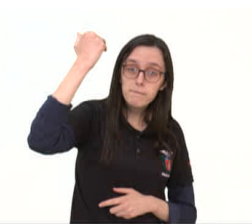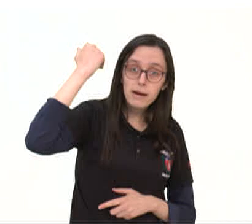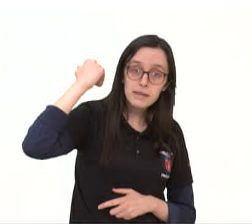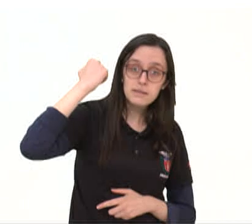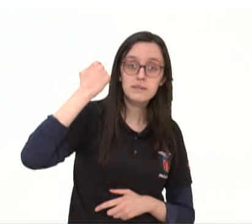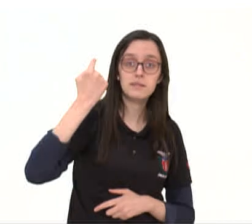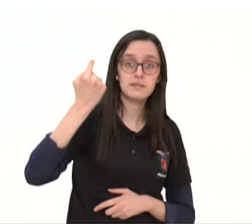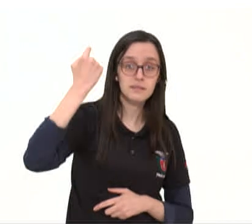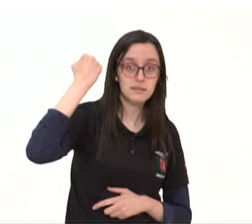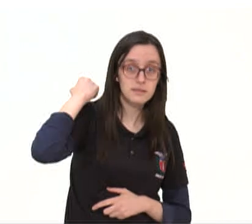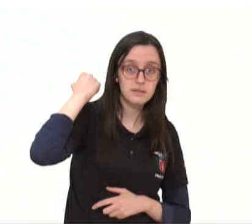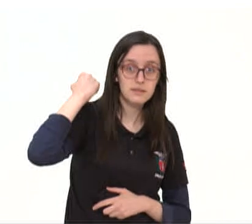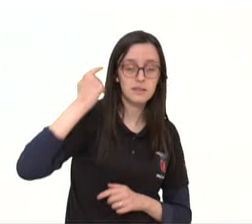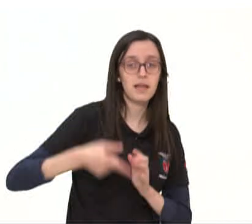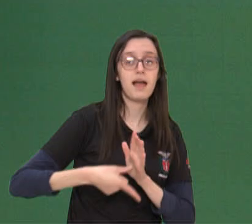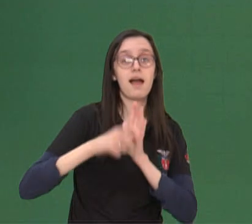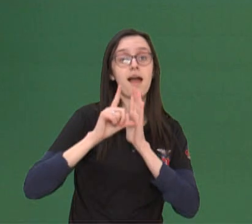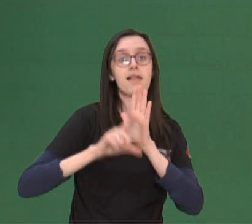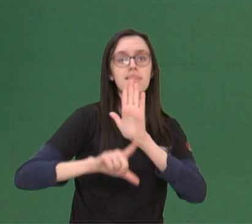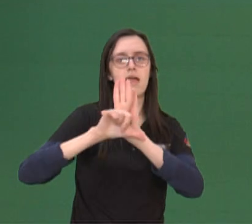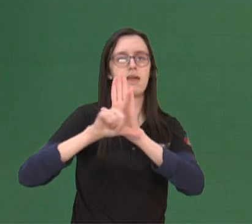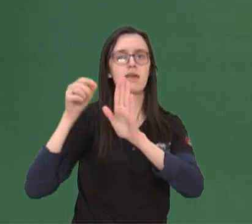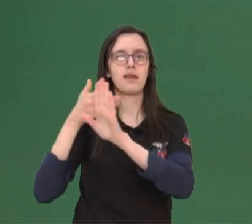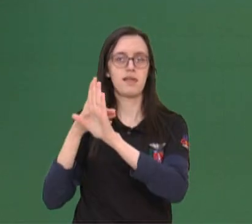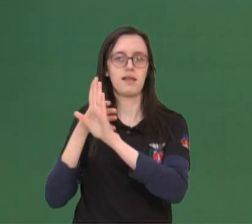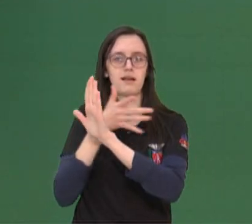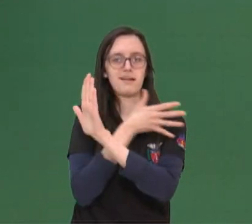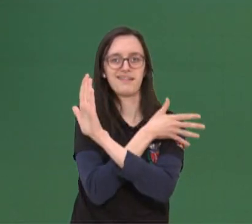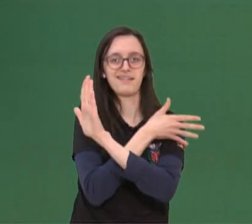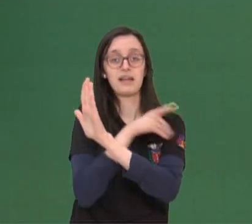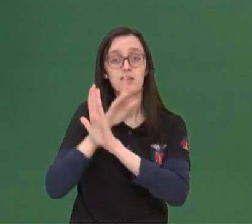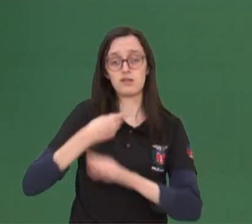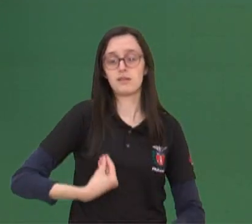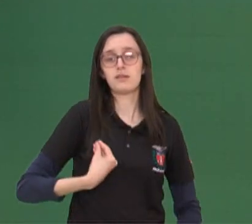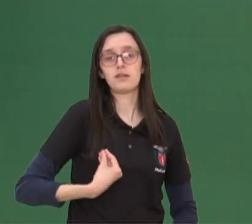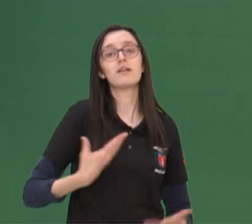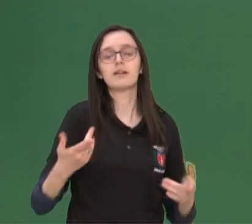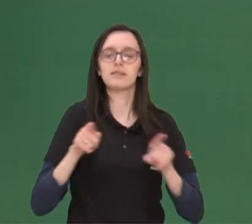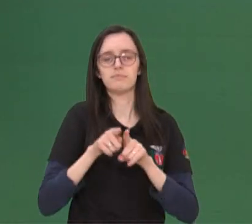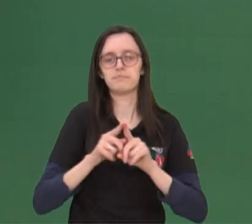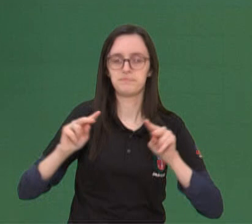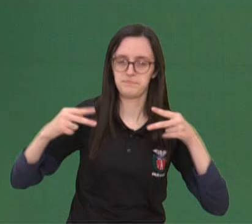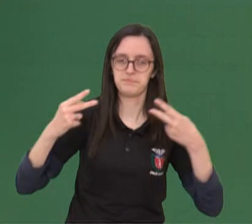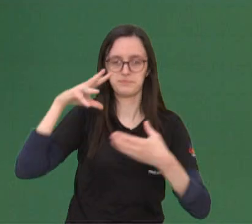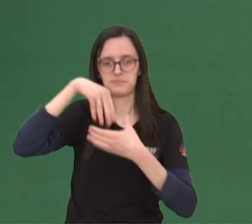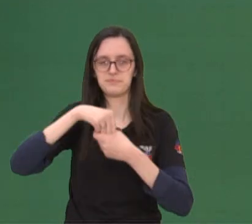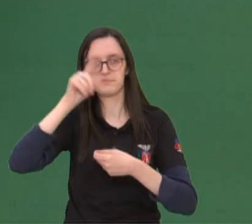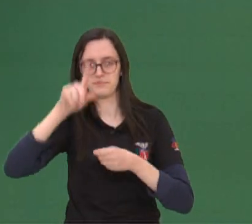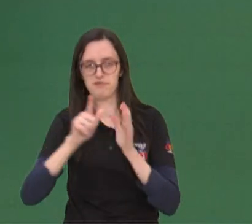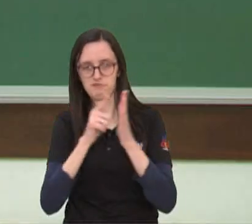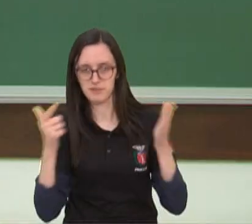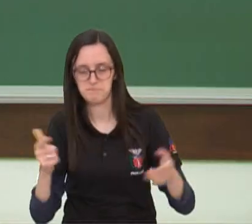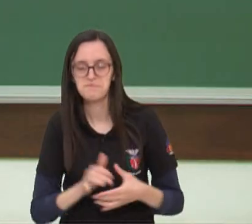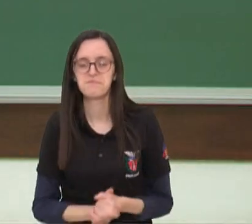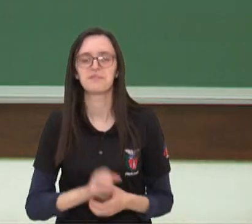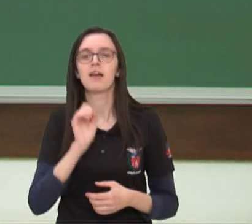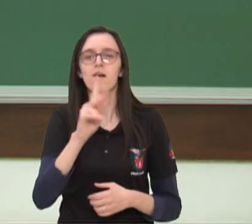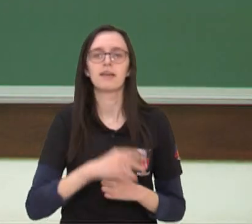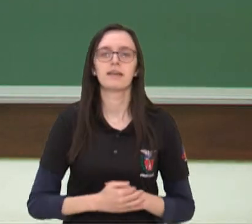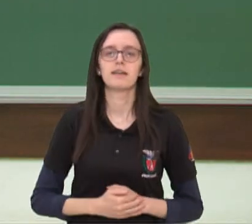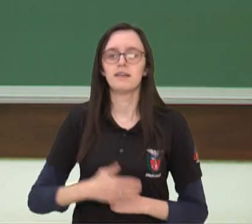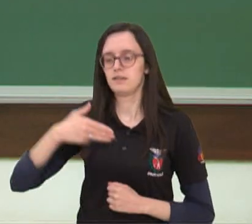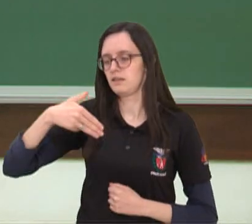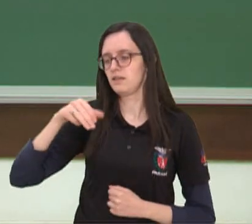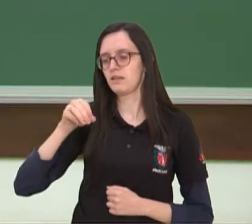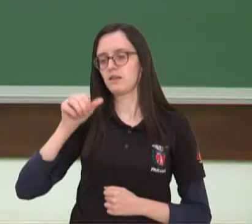existira antes das leis. Está lá, disponível também no Folha UOL. Muito bem, Moacir